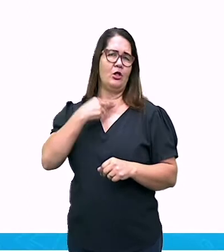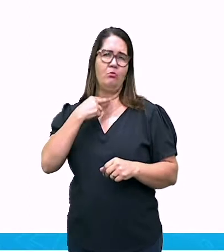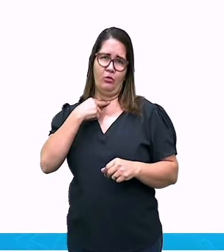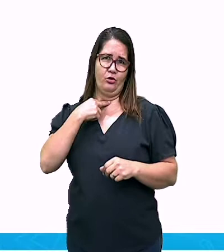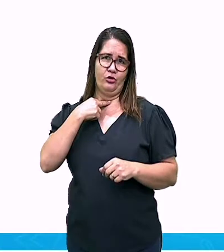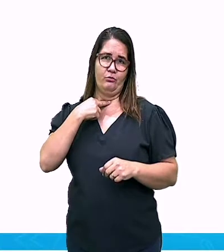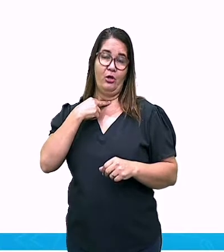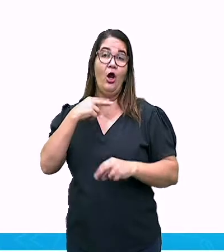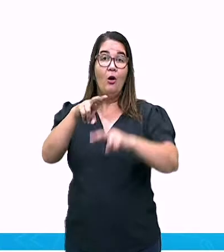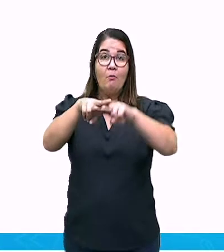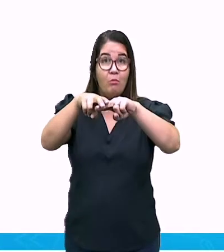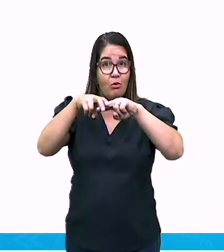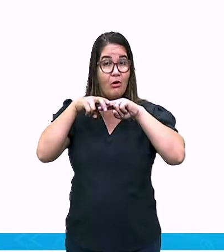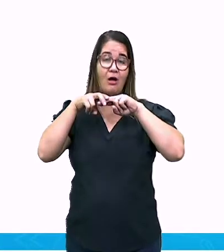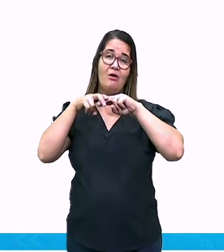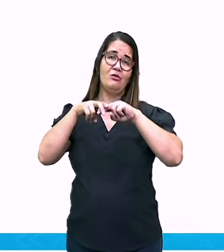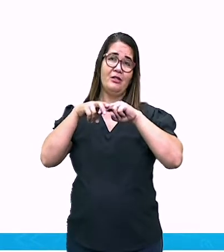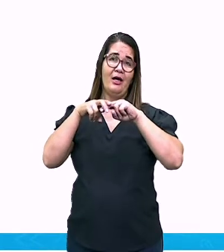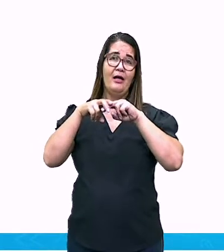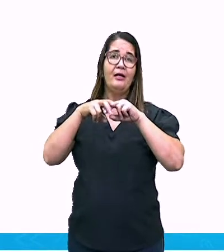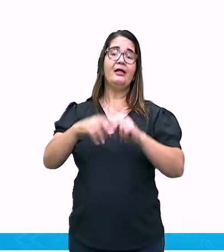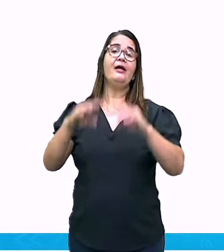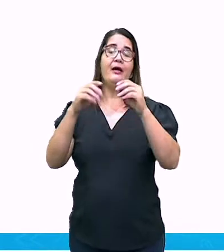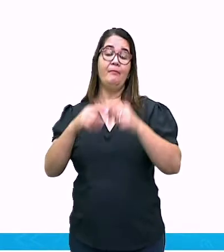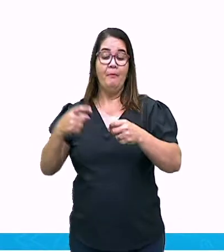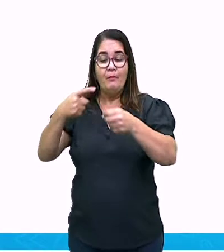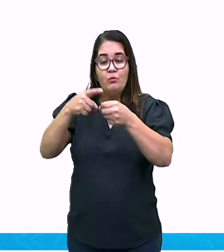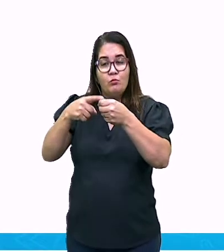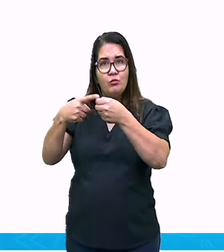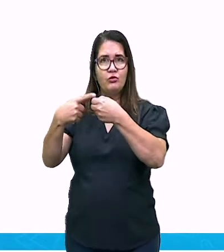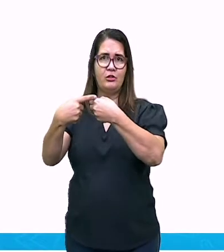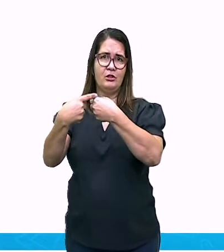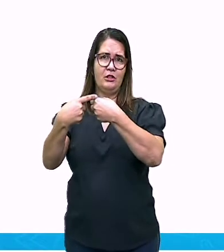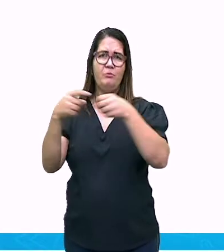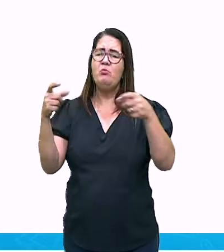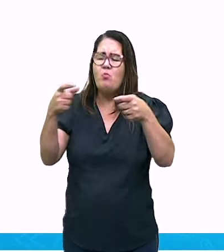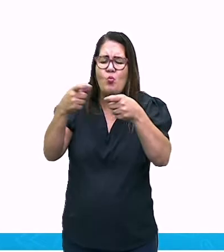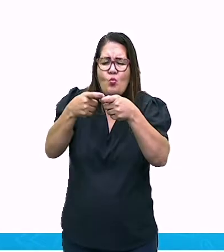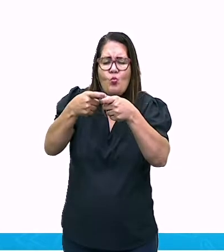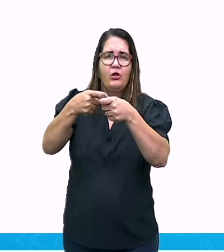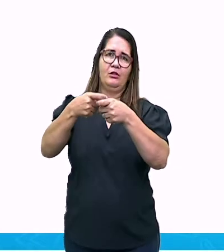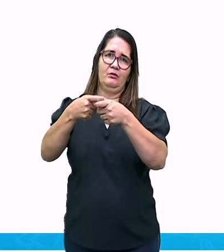recebem o nome de vilas, povoados e outros.